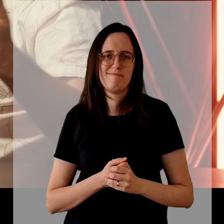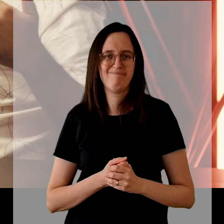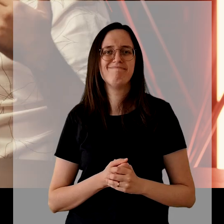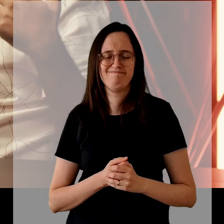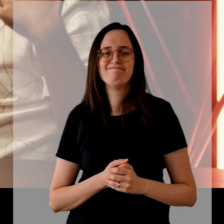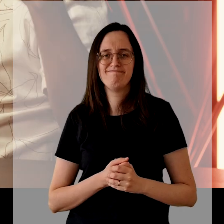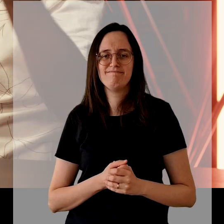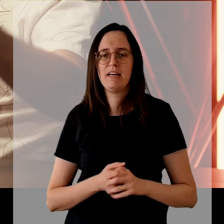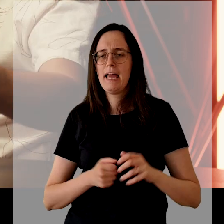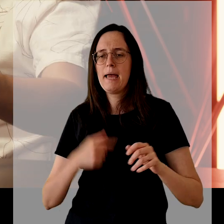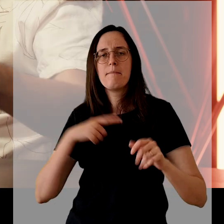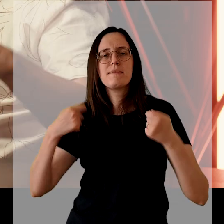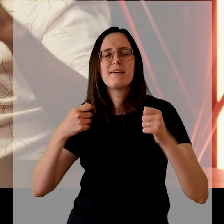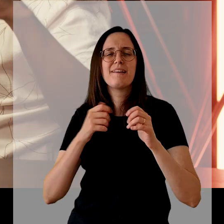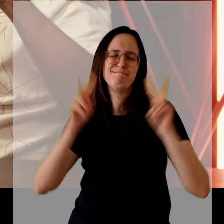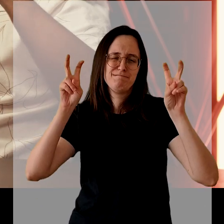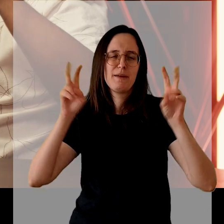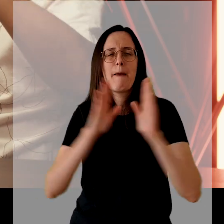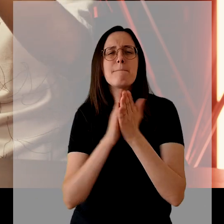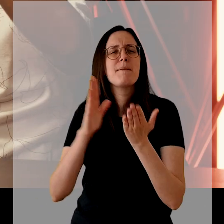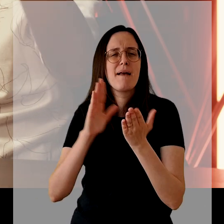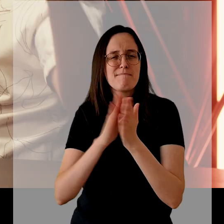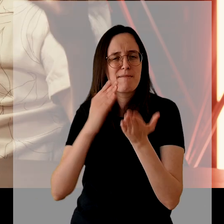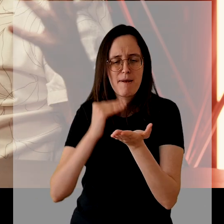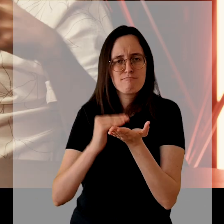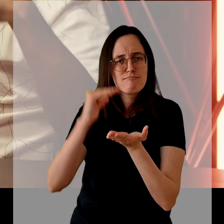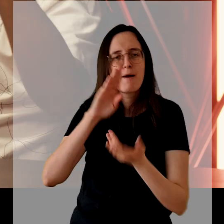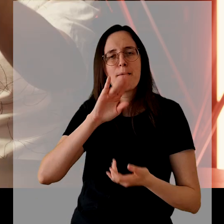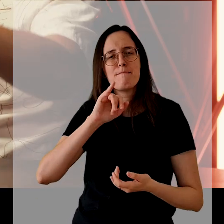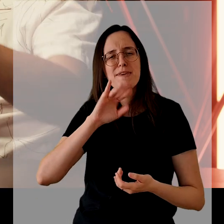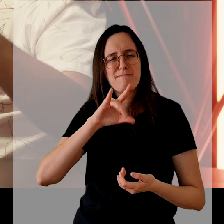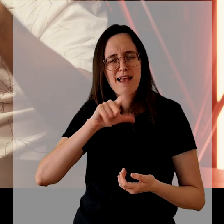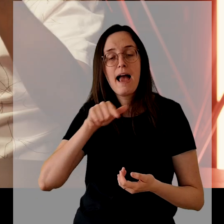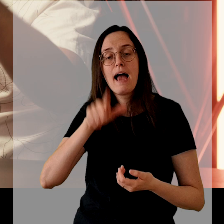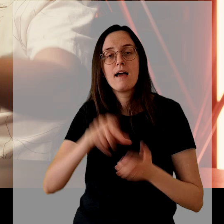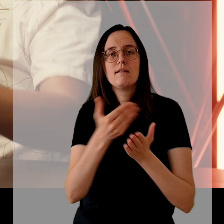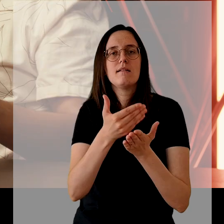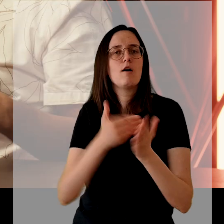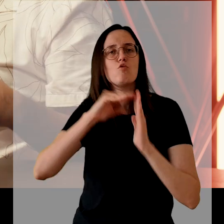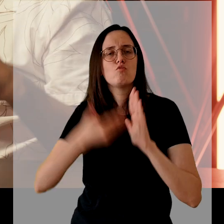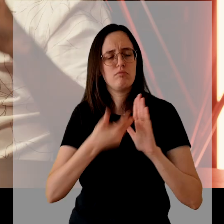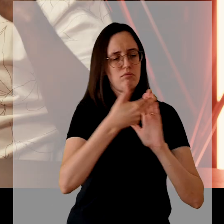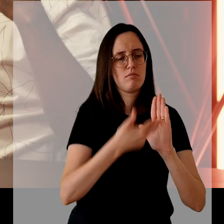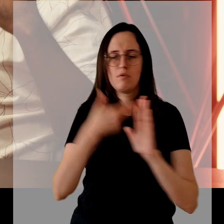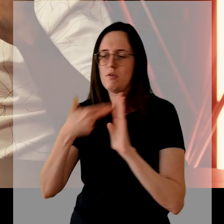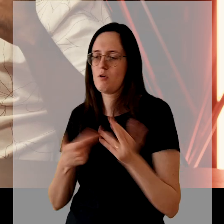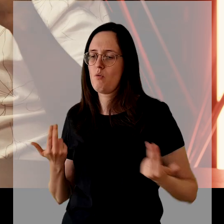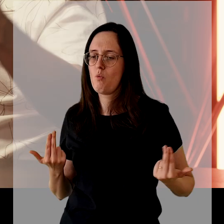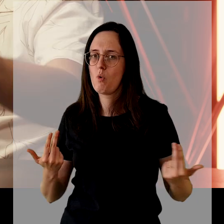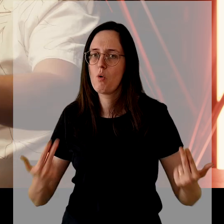Então você tem que ter uma bíblia da série. Bíblia são esse manual de tudo que tem que ter na série. Né? Você tem que